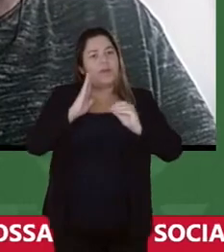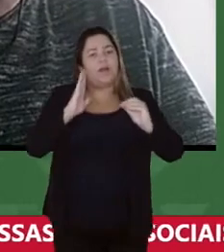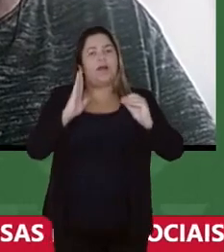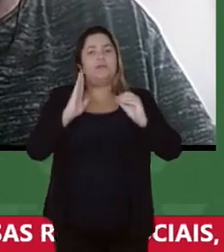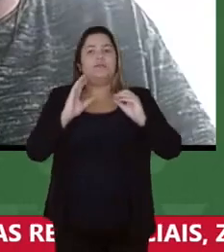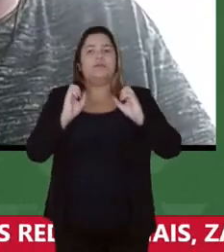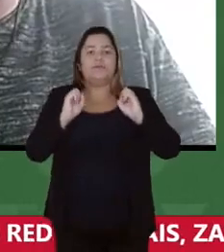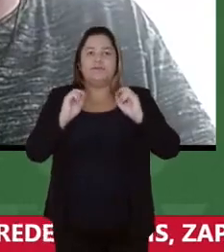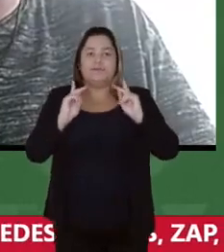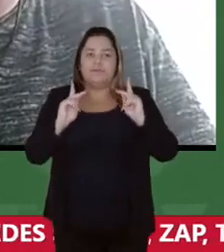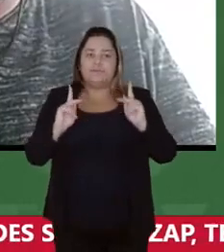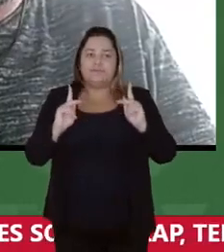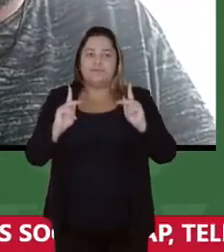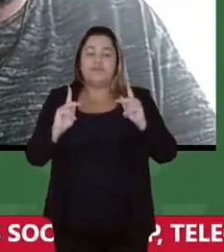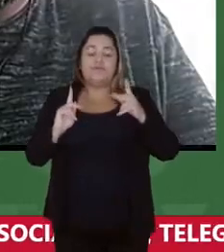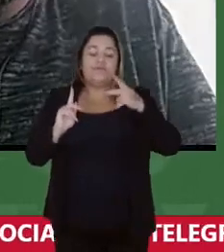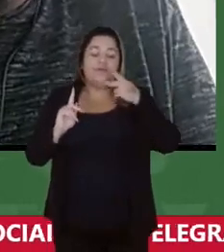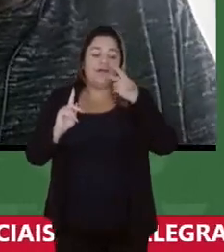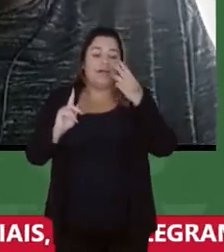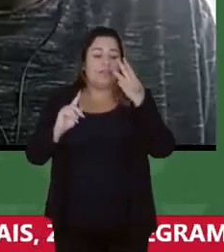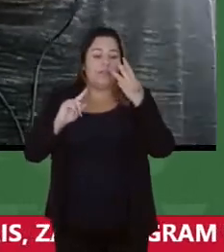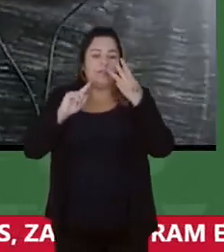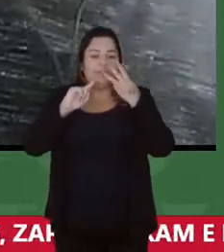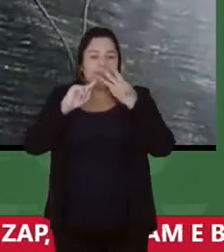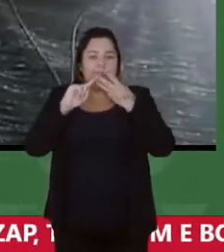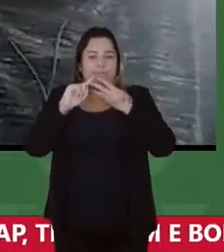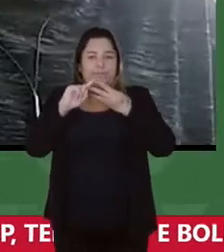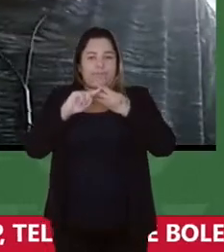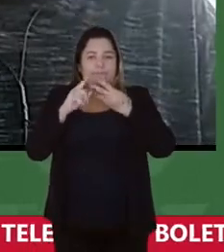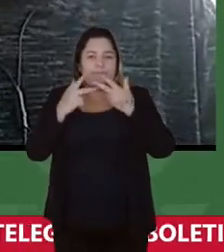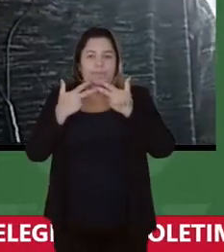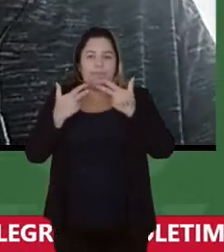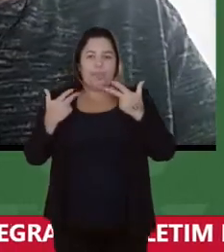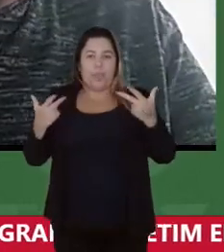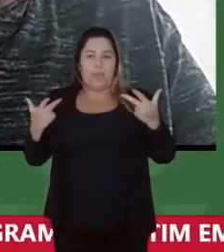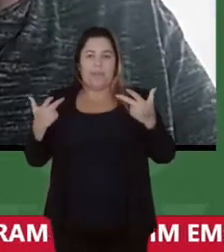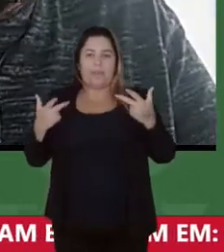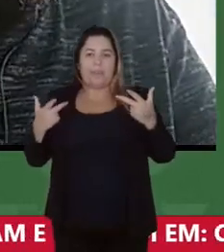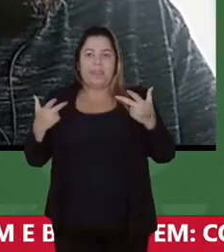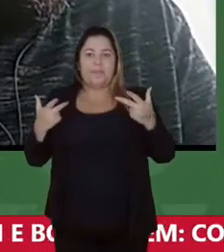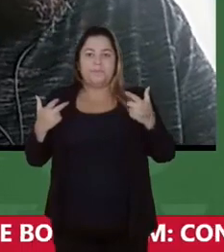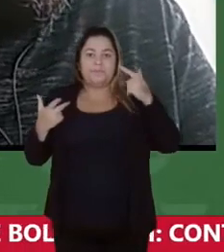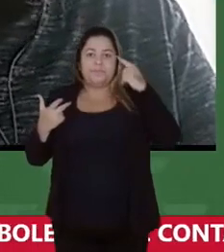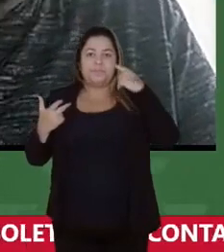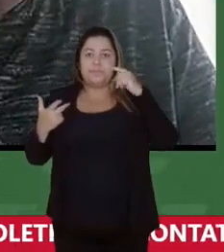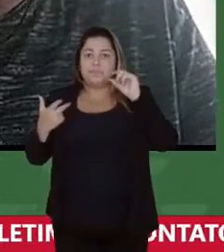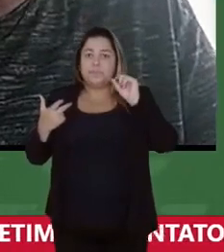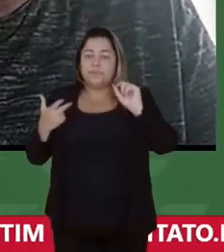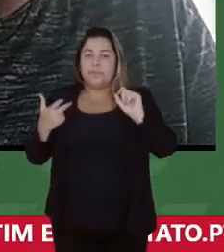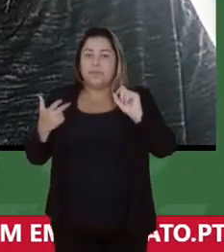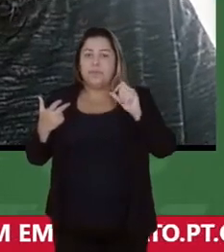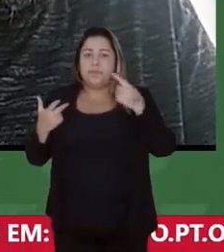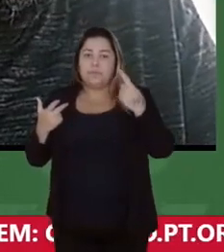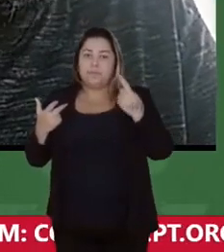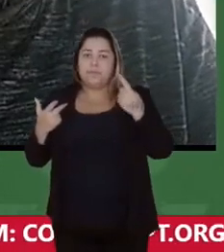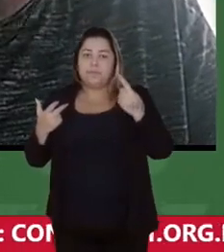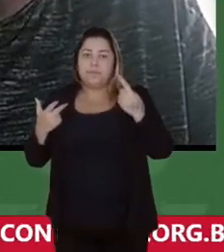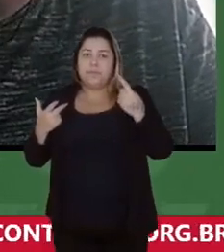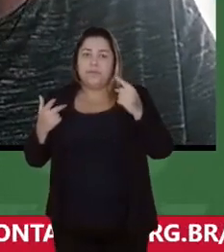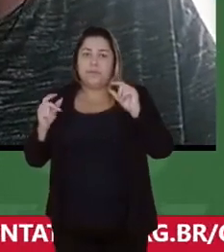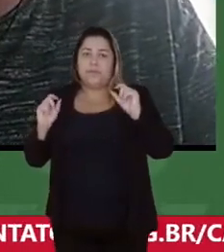tá, Reginaldo? Eu vou dizer de 3 coisas, né? Então, assim, eu penso que uma das